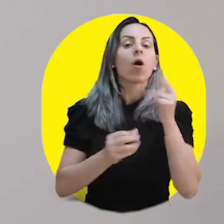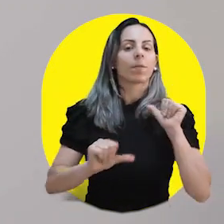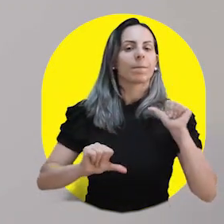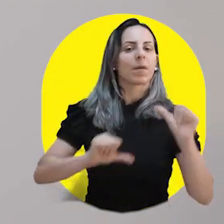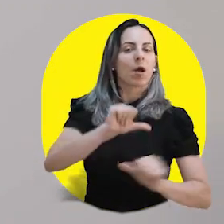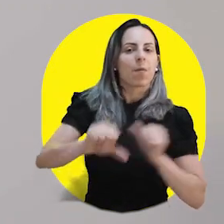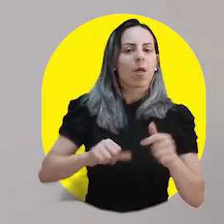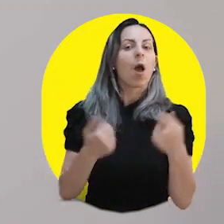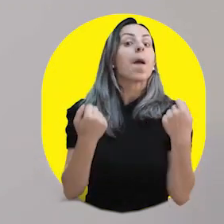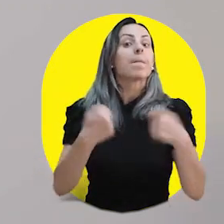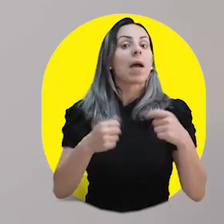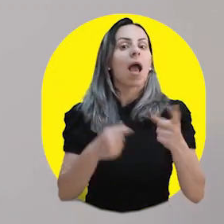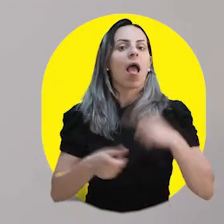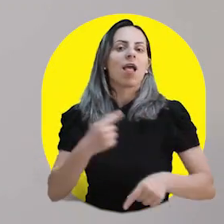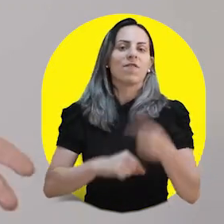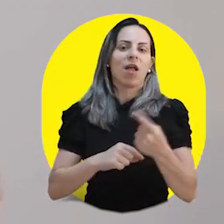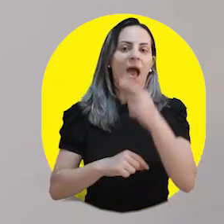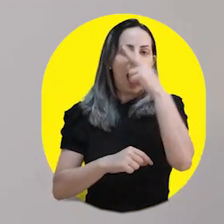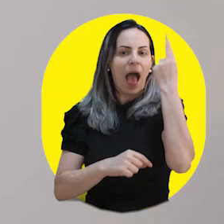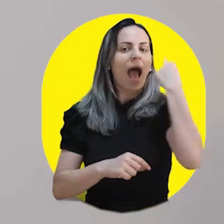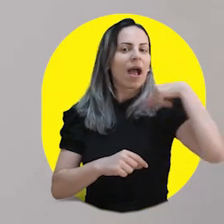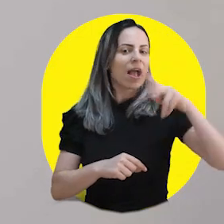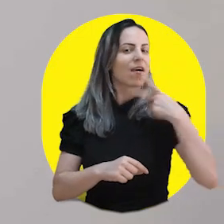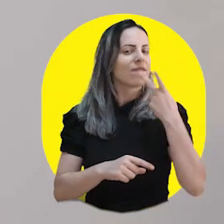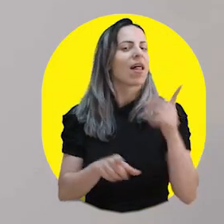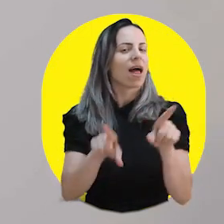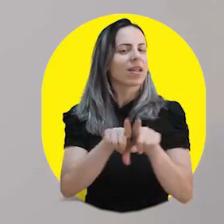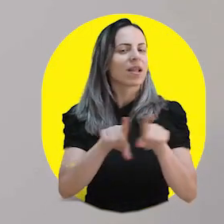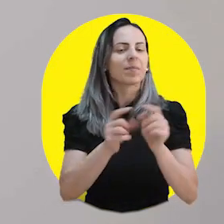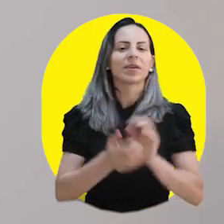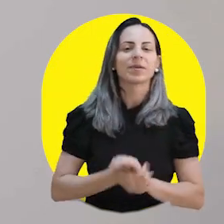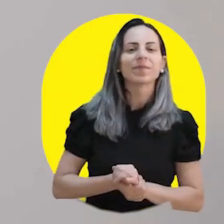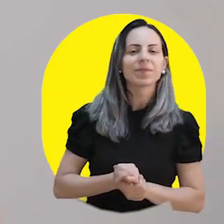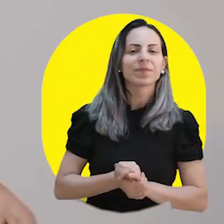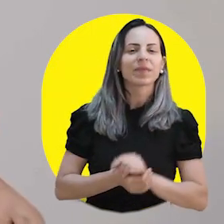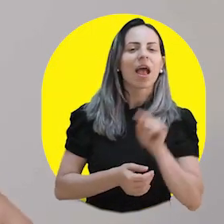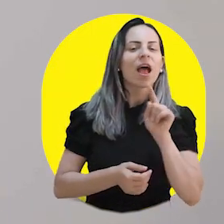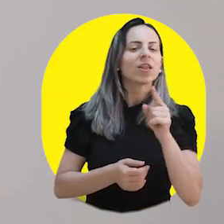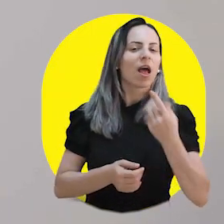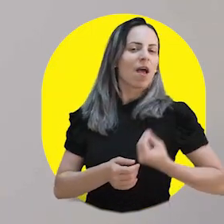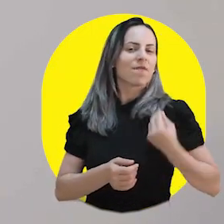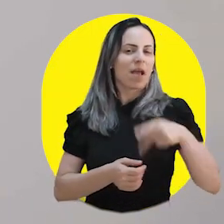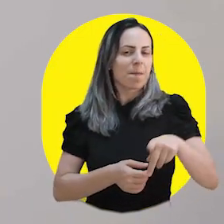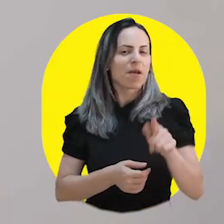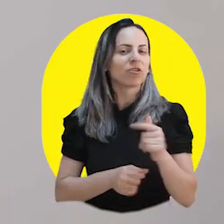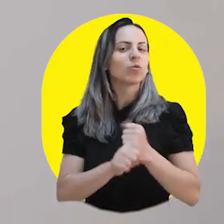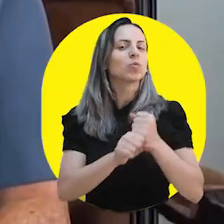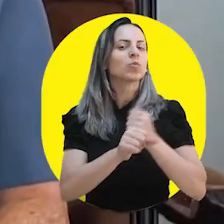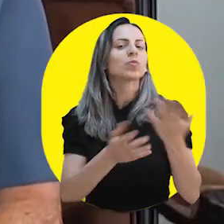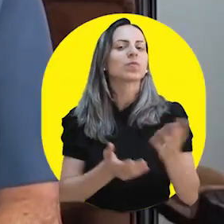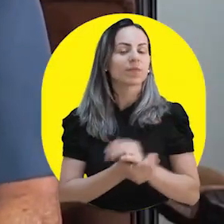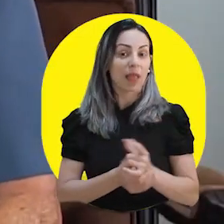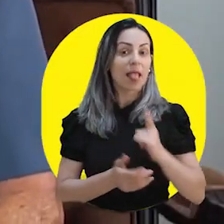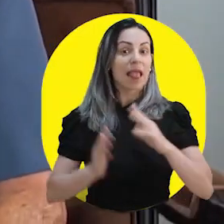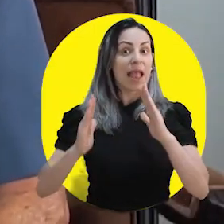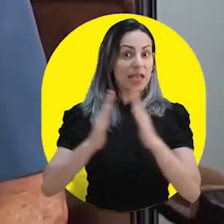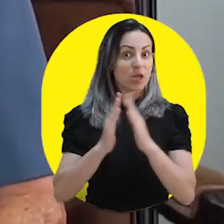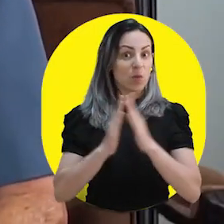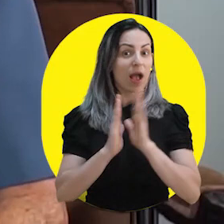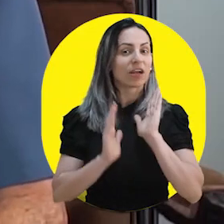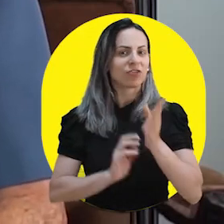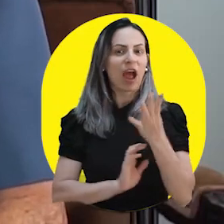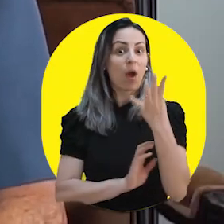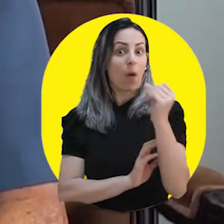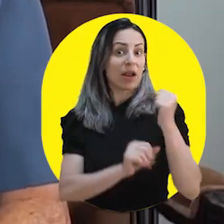transformação e o que a gente precisa evoluir. A Raquel vai falar um pouco dessa situação também. A senhora está morando em Praia Grande há quantos anos? Eu tenho casa na